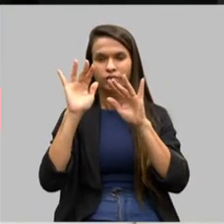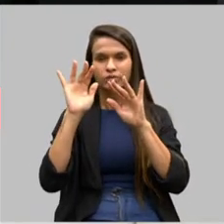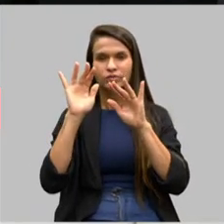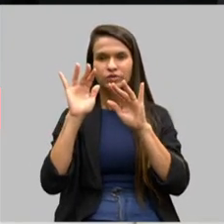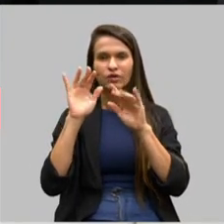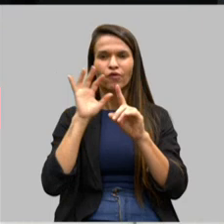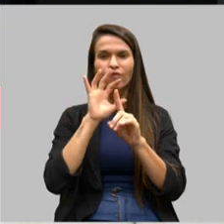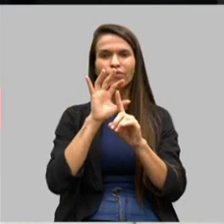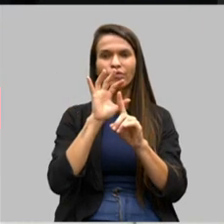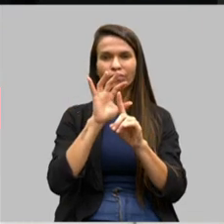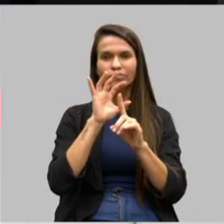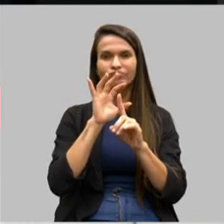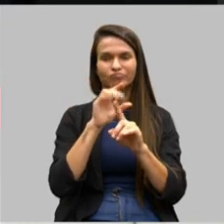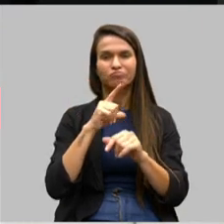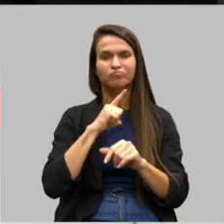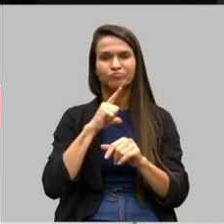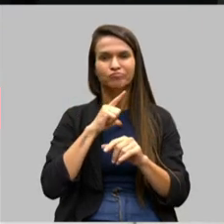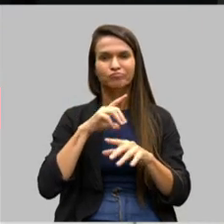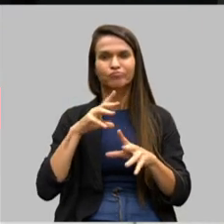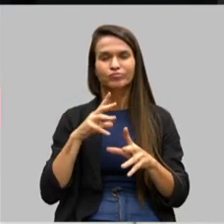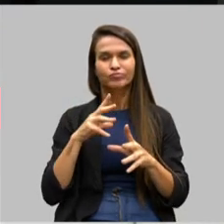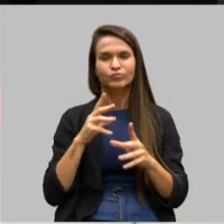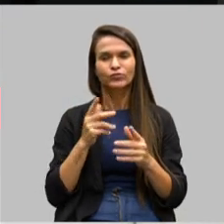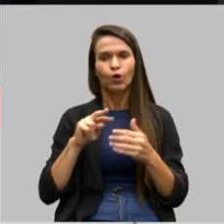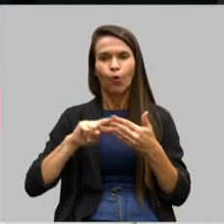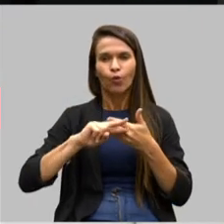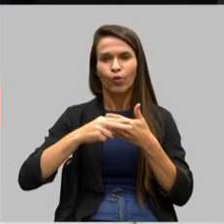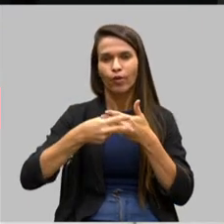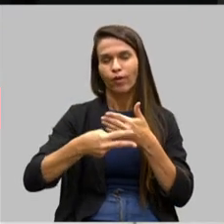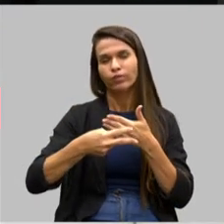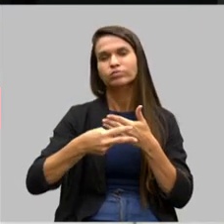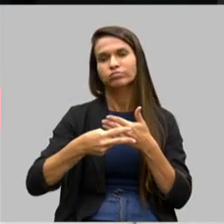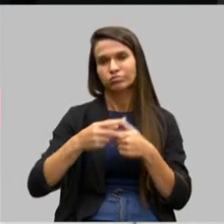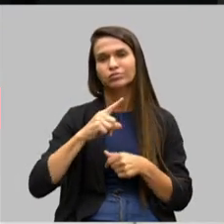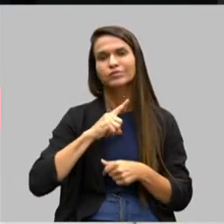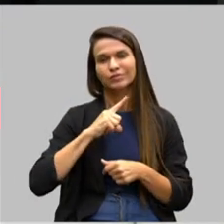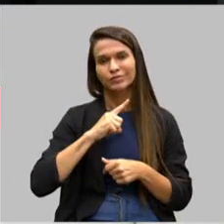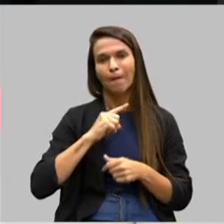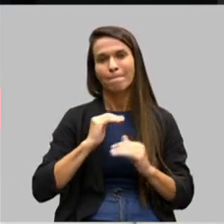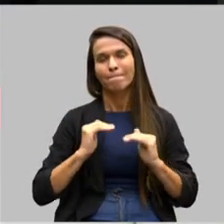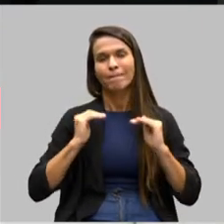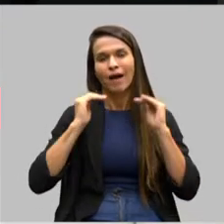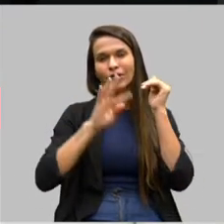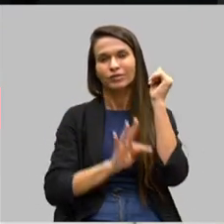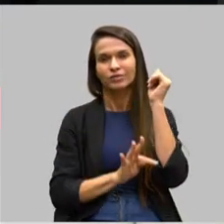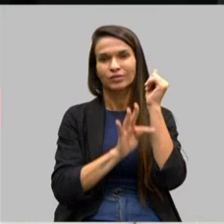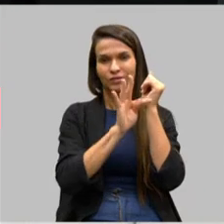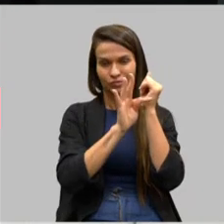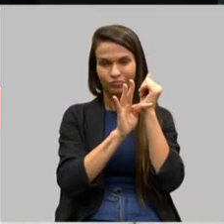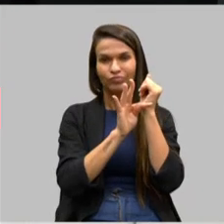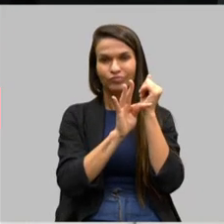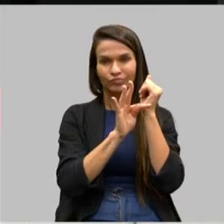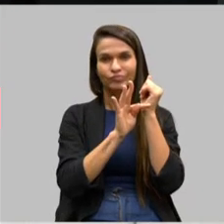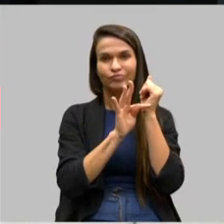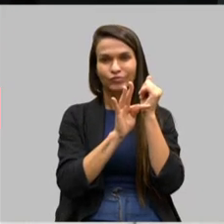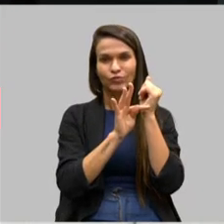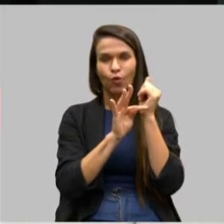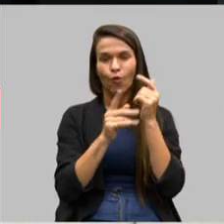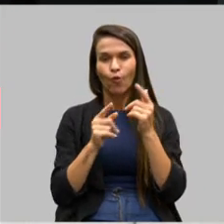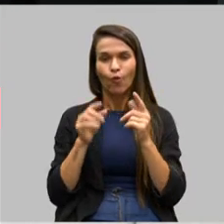um efeito de retroalimentação. Maior serão as temperaturas, porque o efeito estufa é